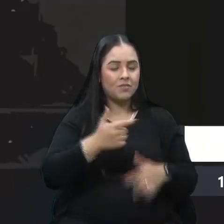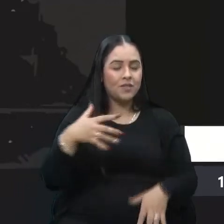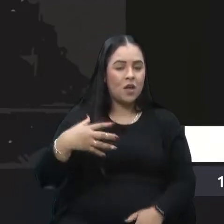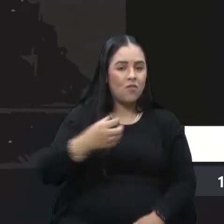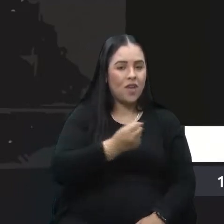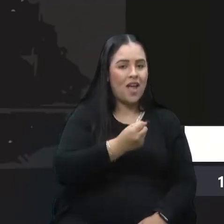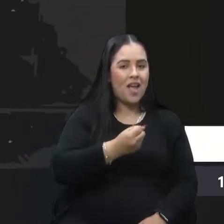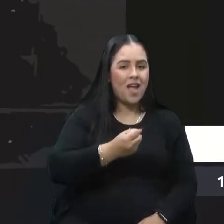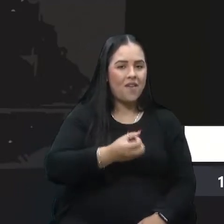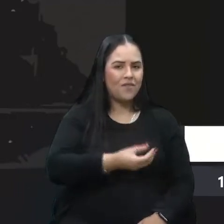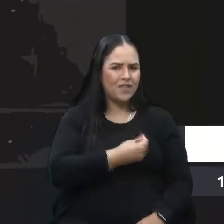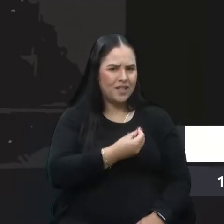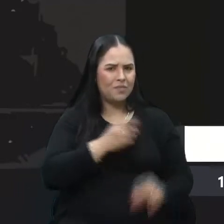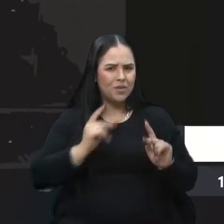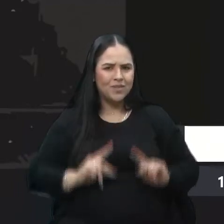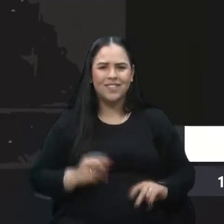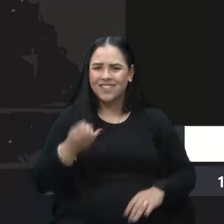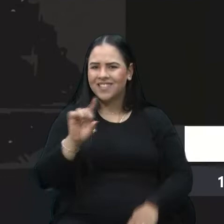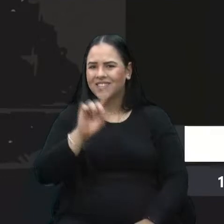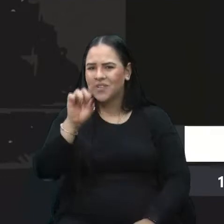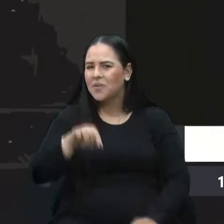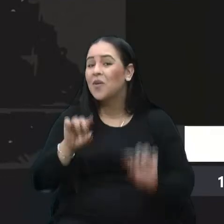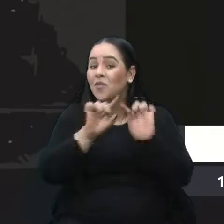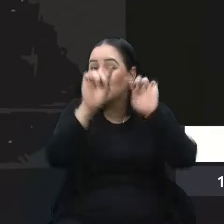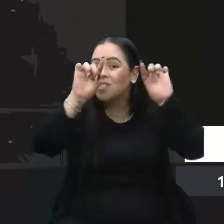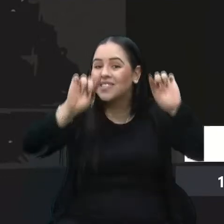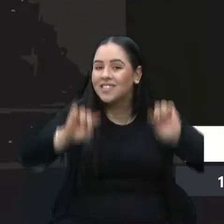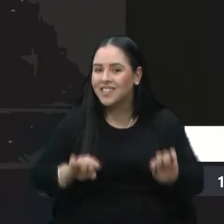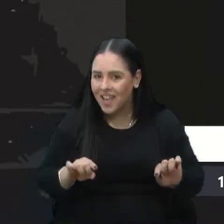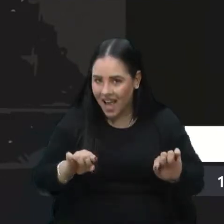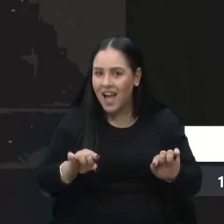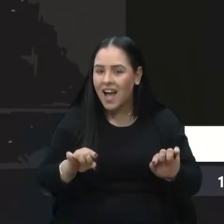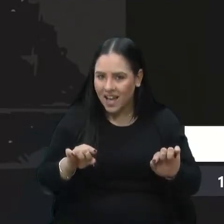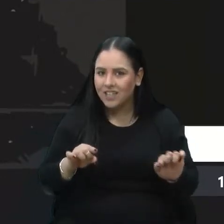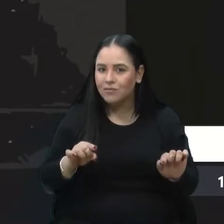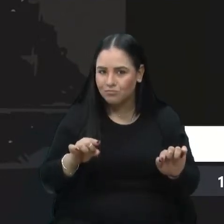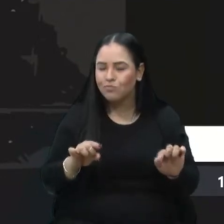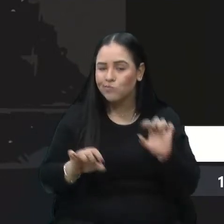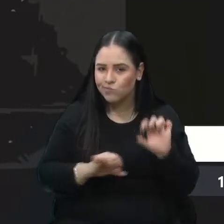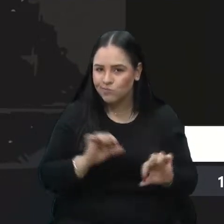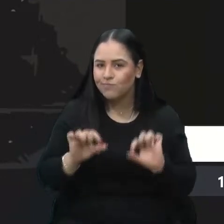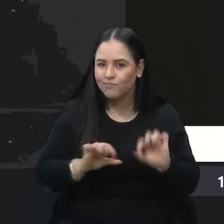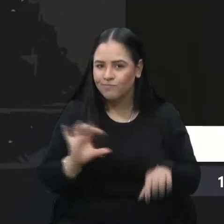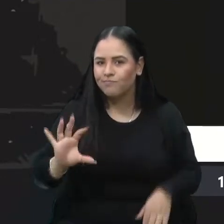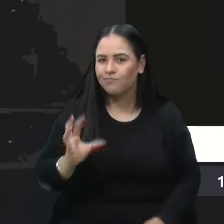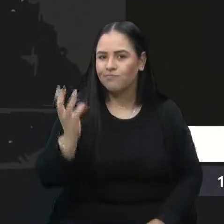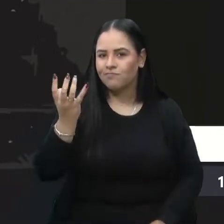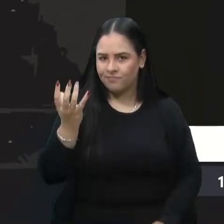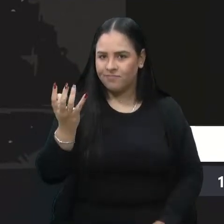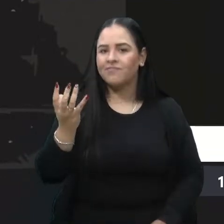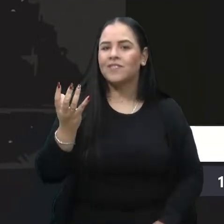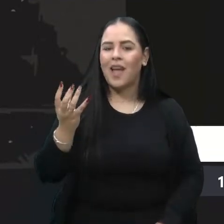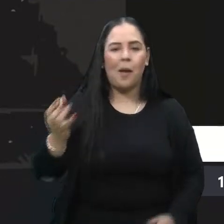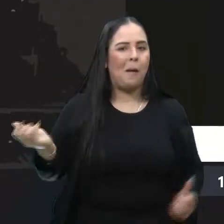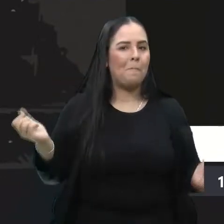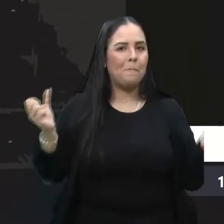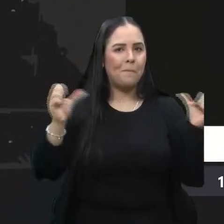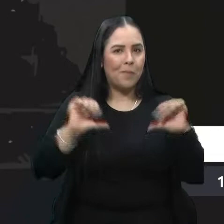se não fosse os servidores do serviço público, a situação periclitante,